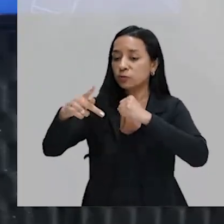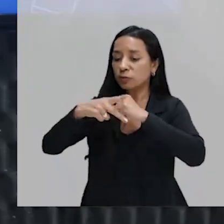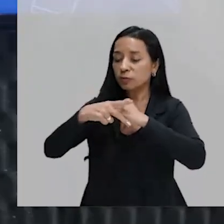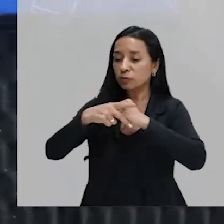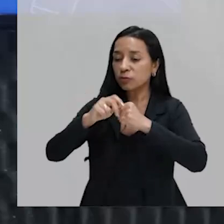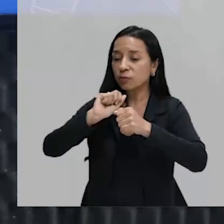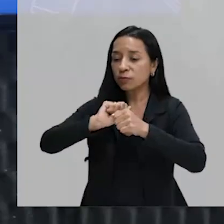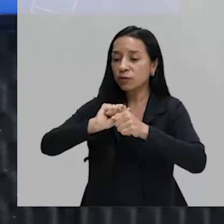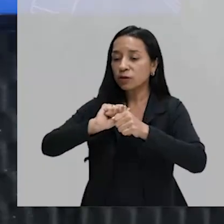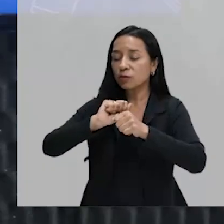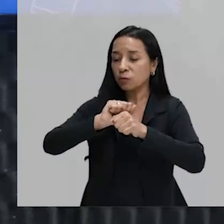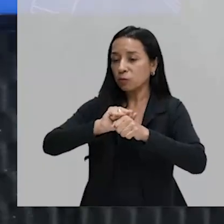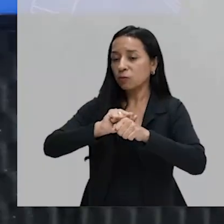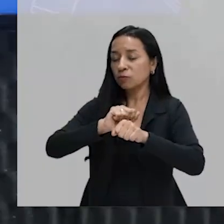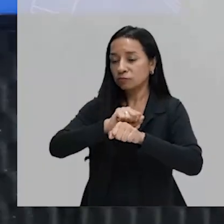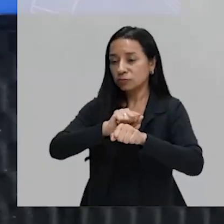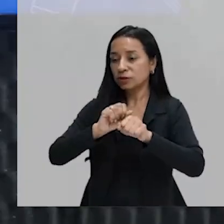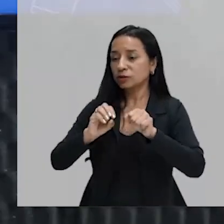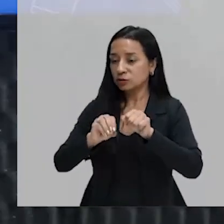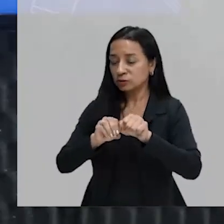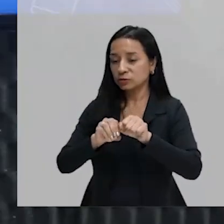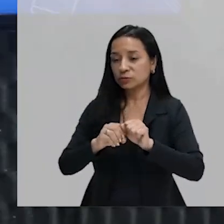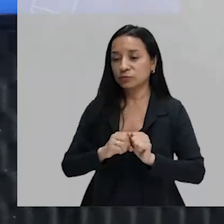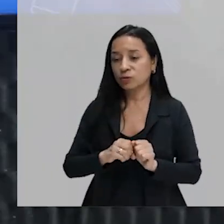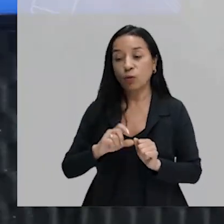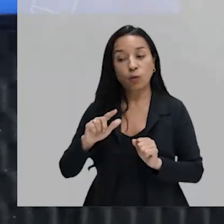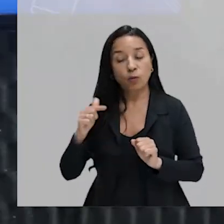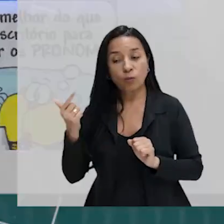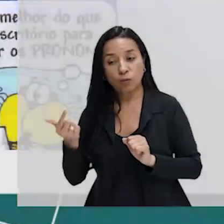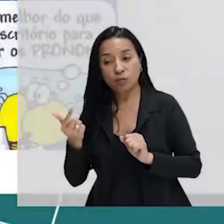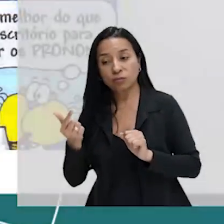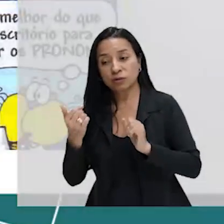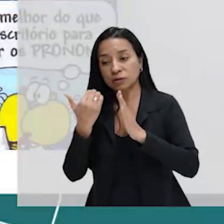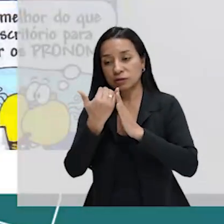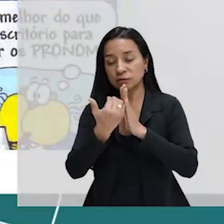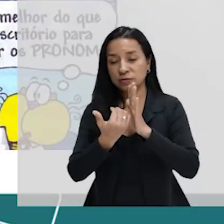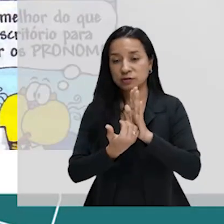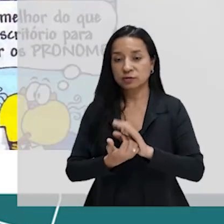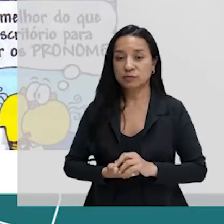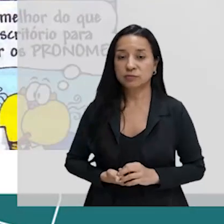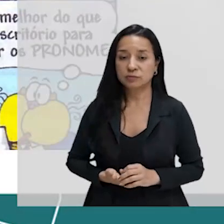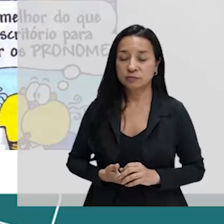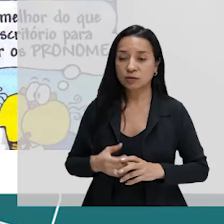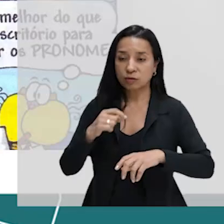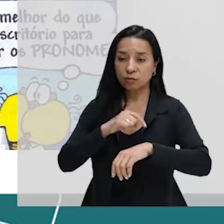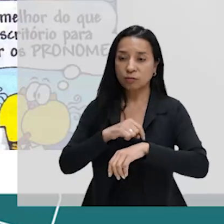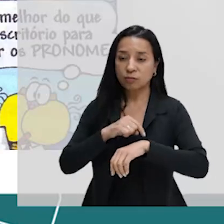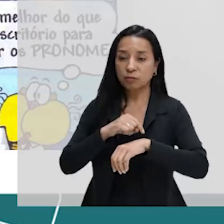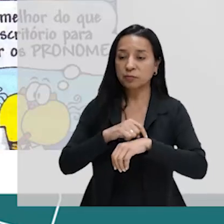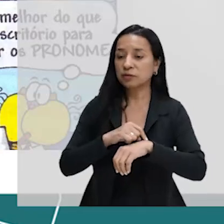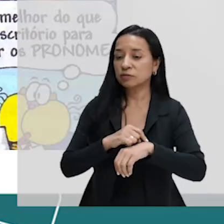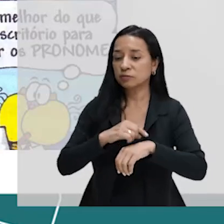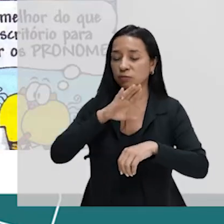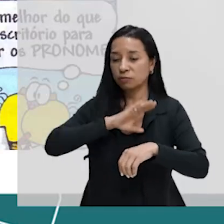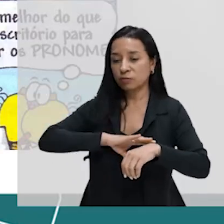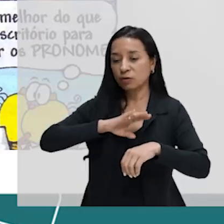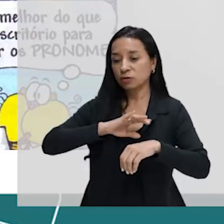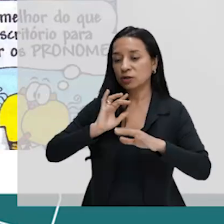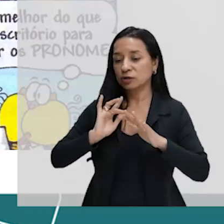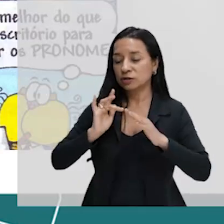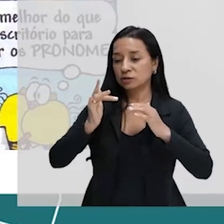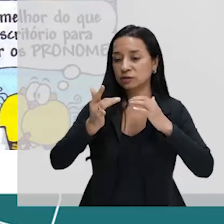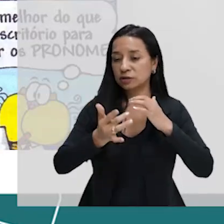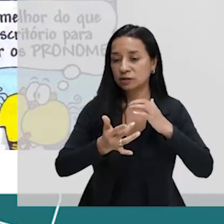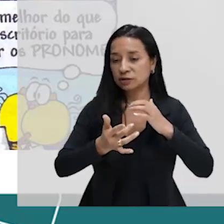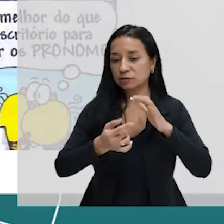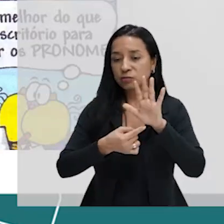outra classificação. Então, agora no nosso momento português nas redes, né, trouxe aqui uma tirinha para